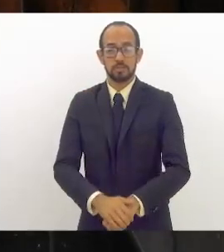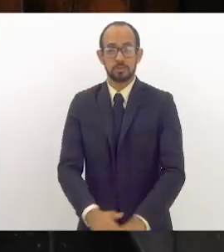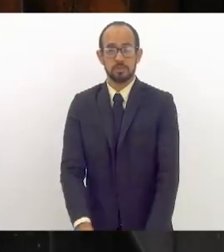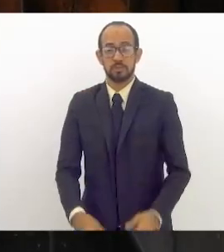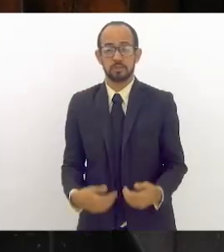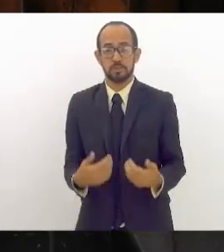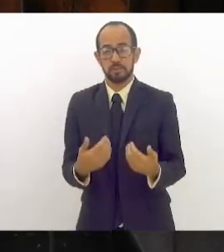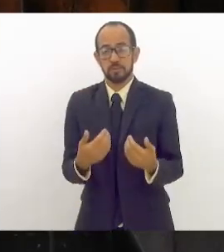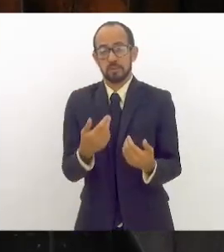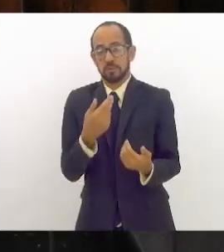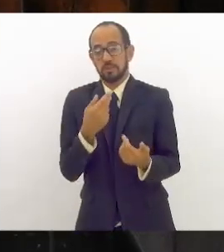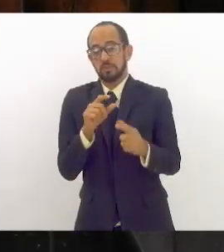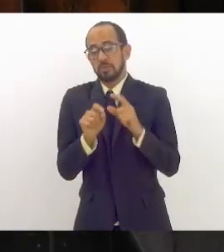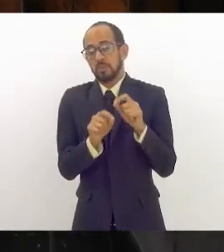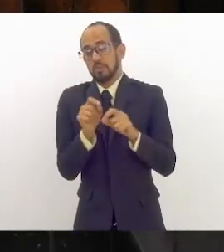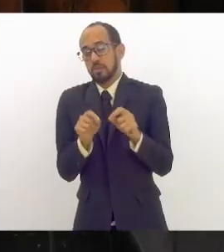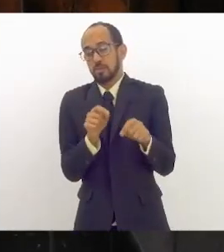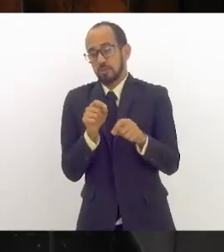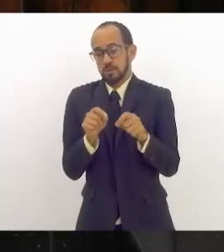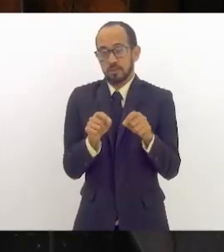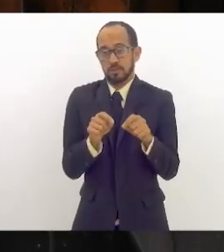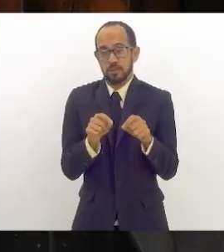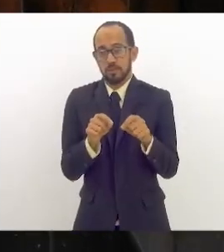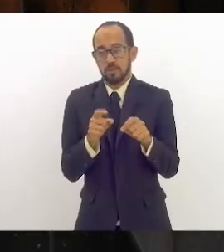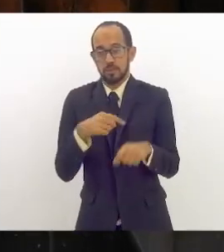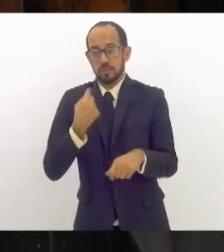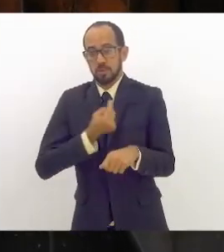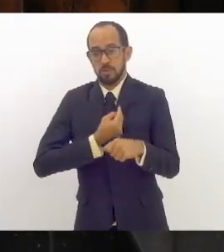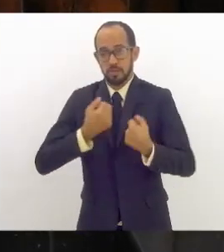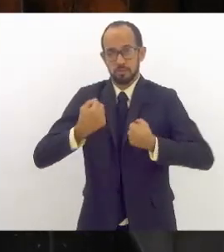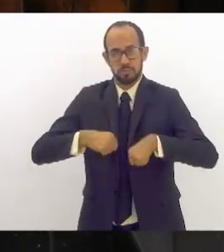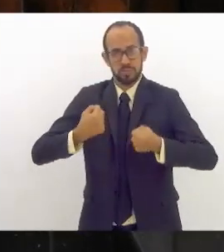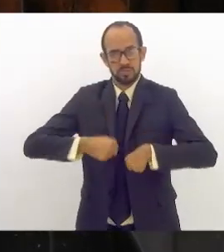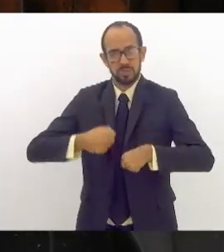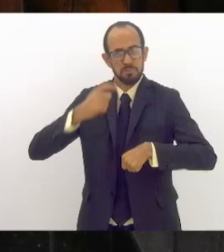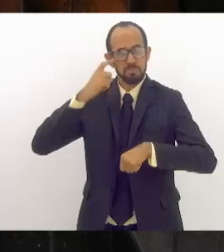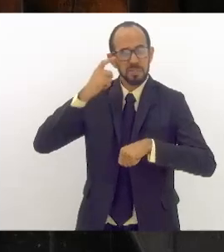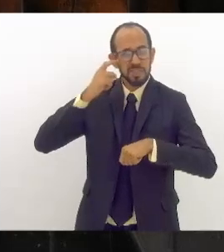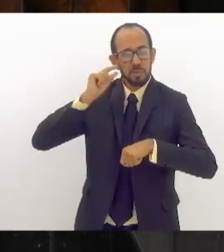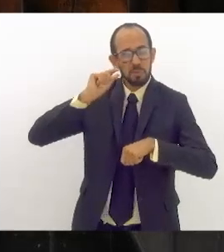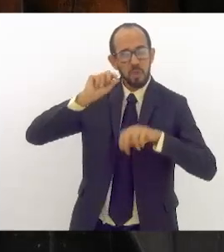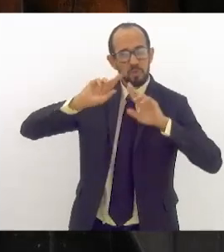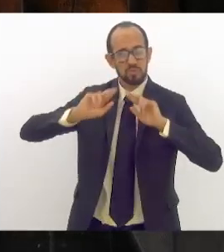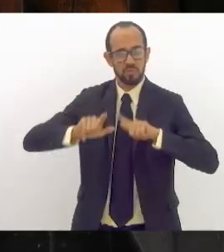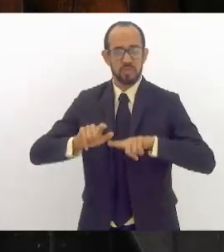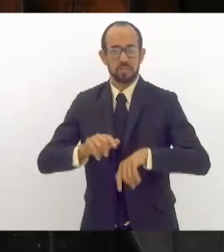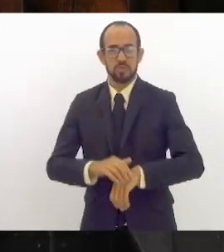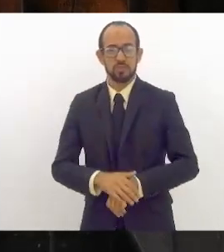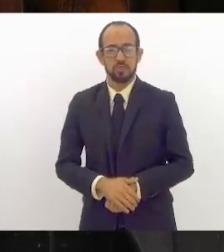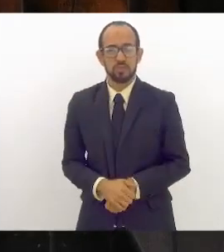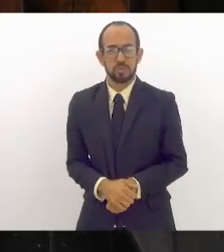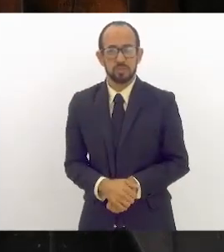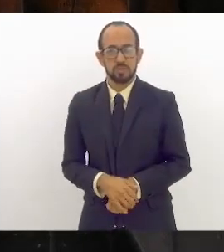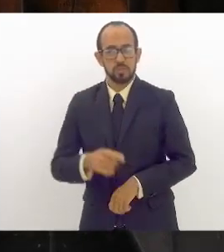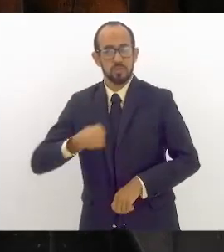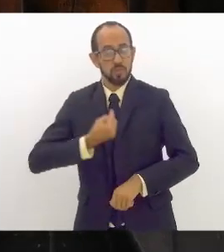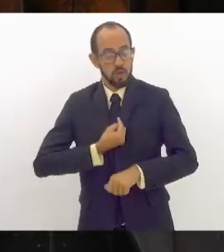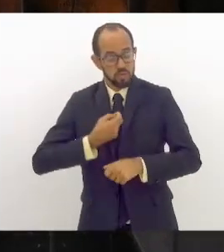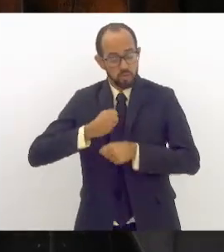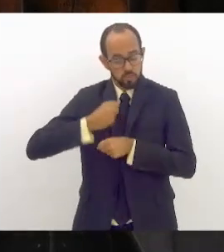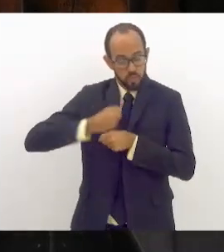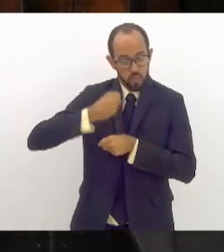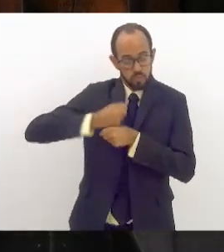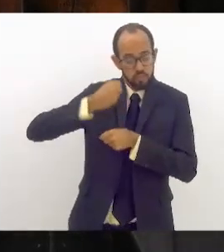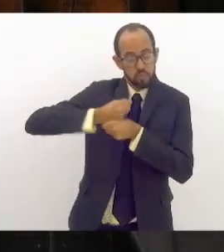que a gente precisa pensar só um pouco diferente a gente tá construindo